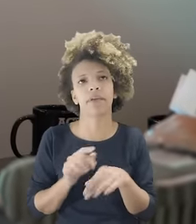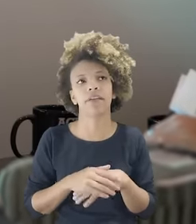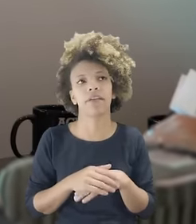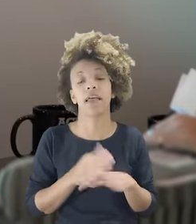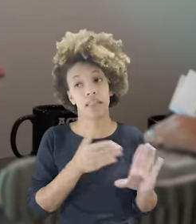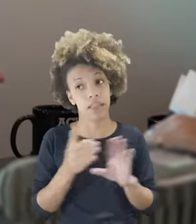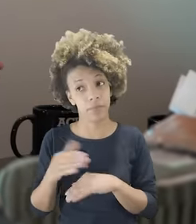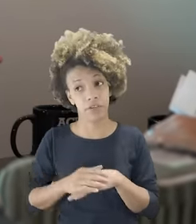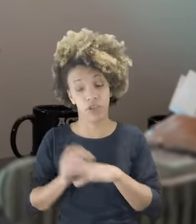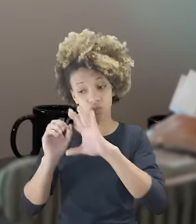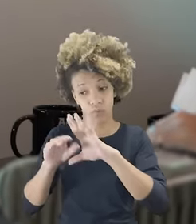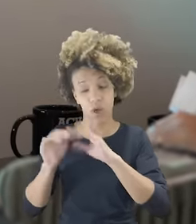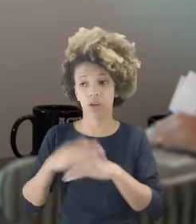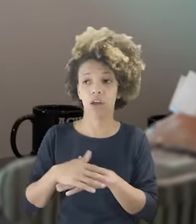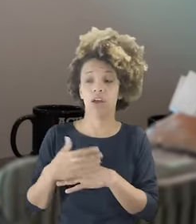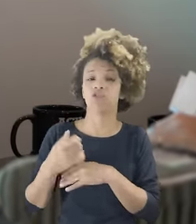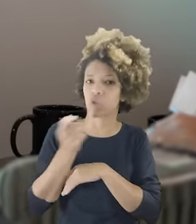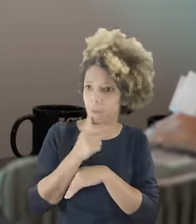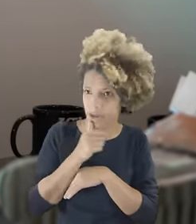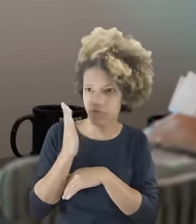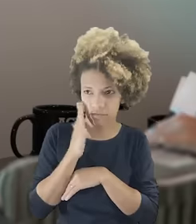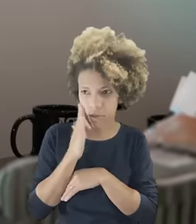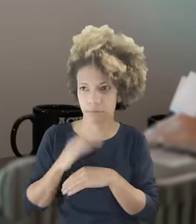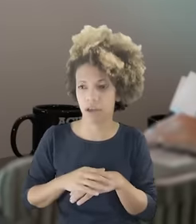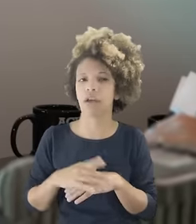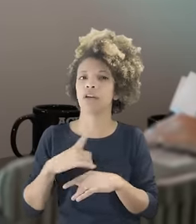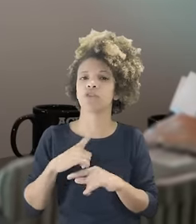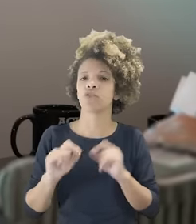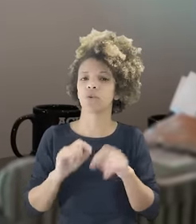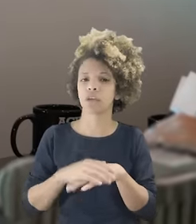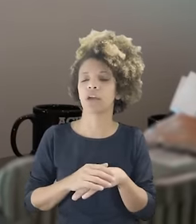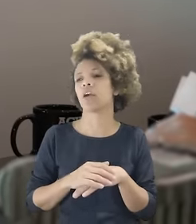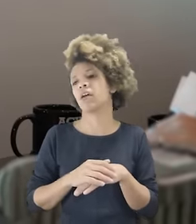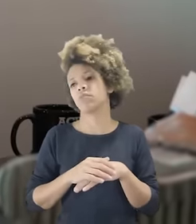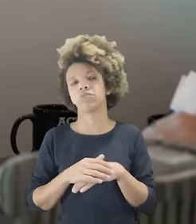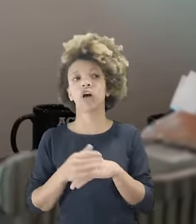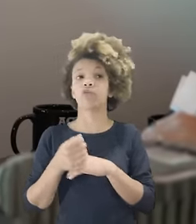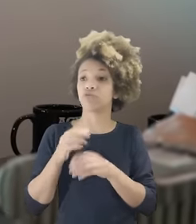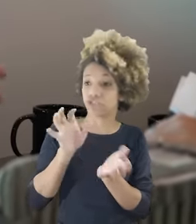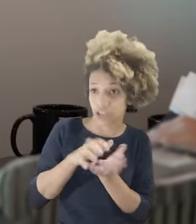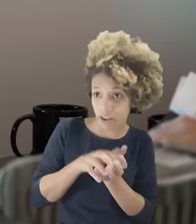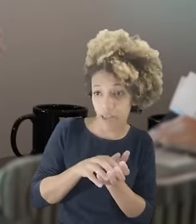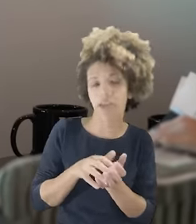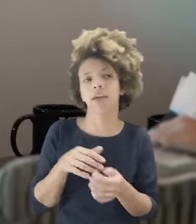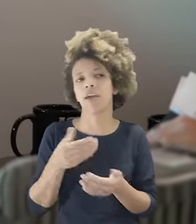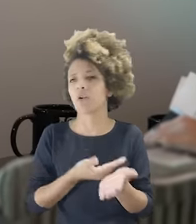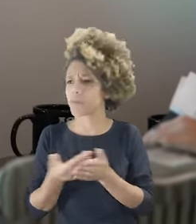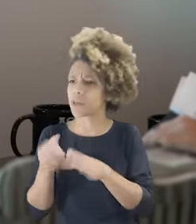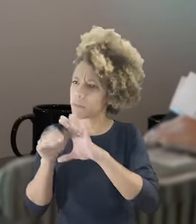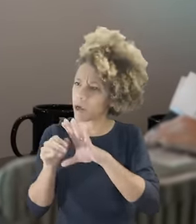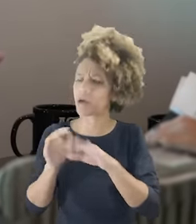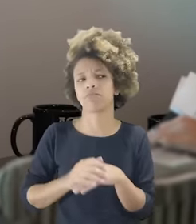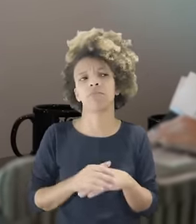fiz naquela época dos blogs começou a me chamar atenção de comédia sabe do que tinha o Não Salvo o jacaré banguela tava uma banda